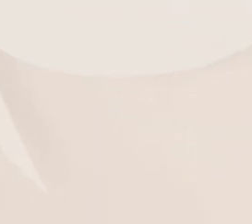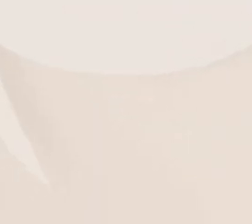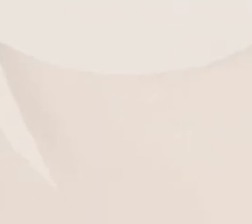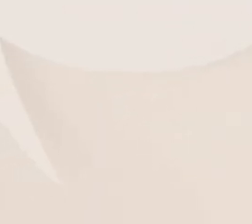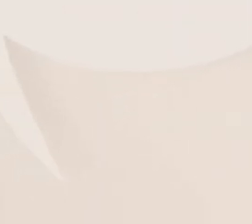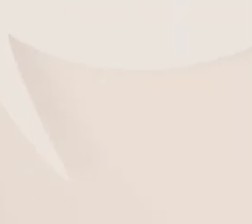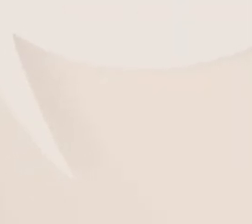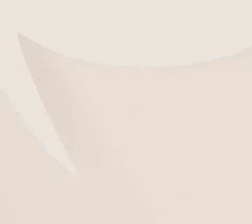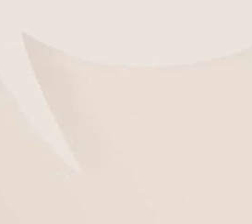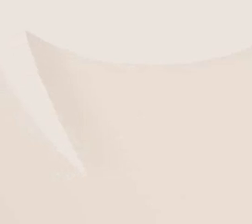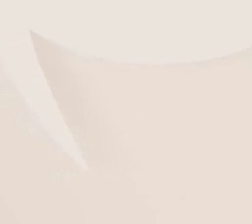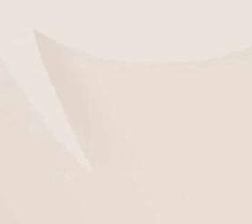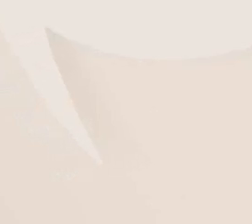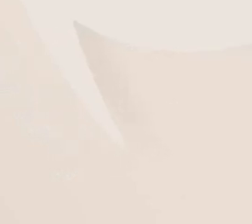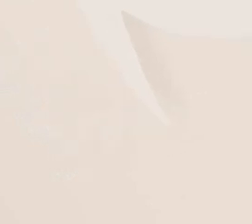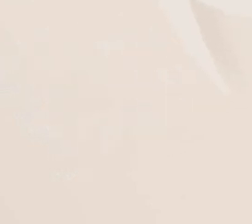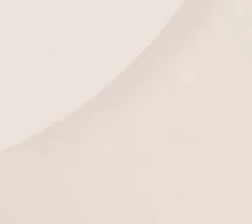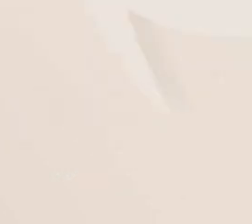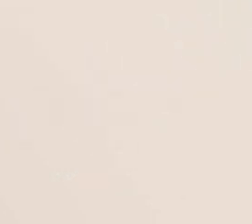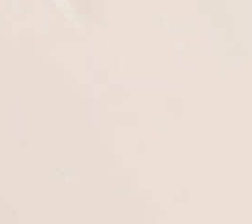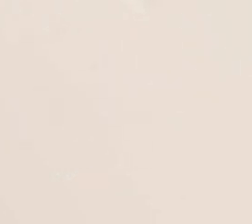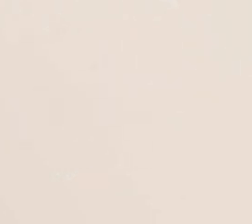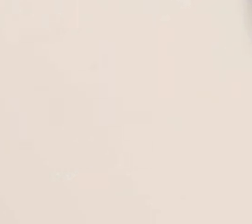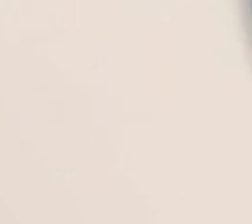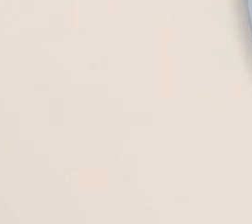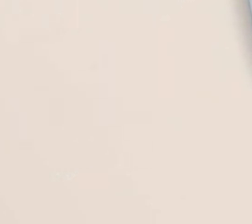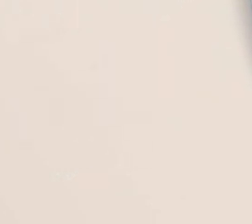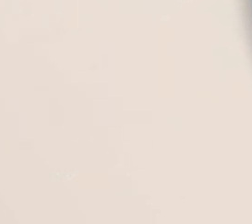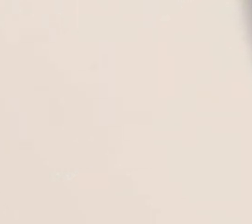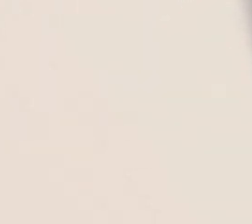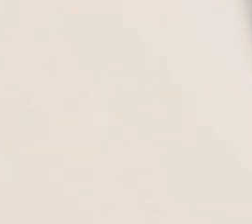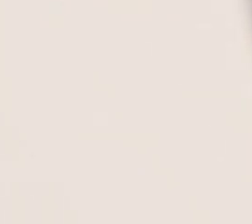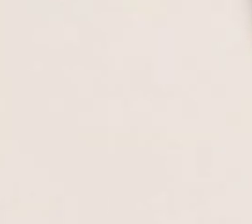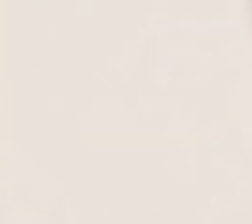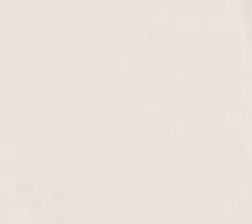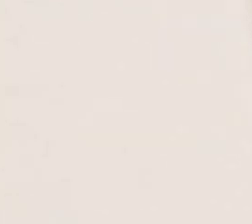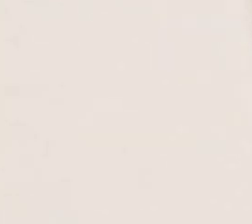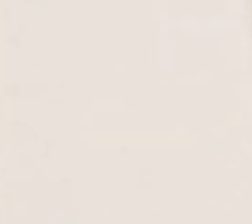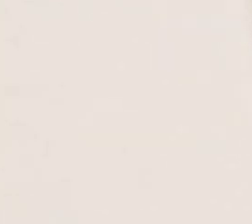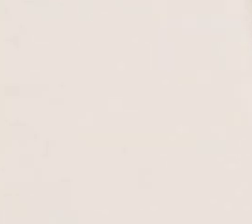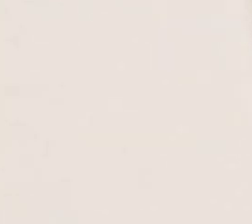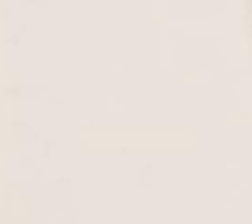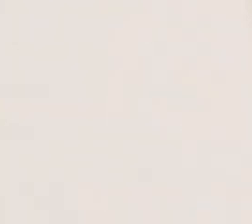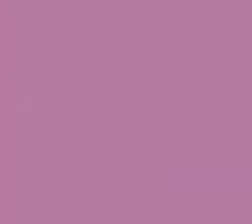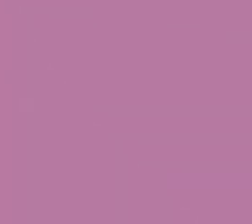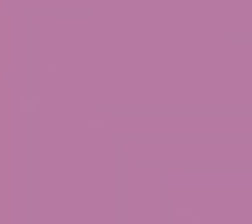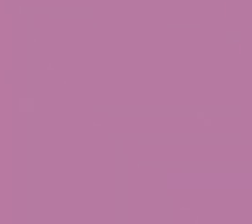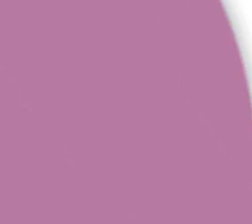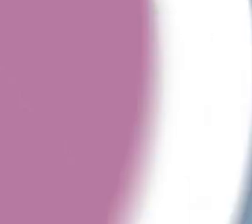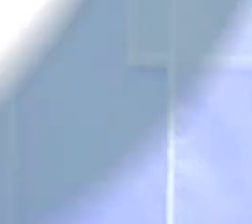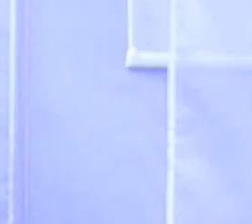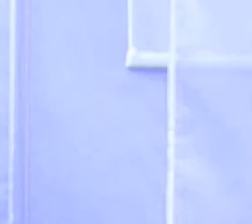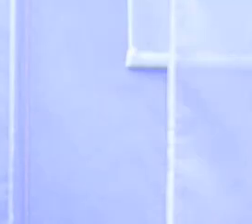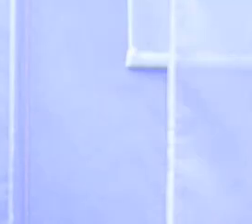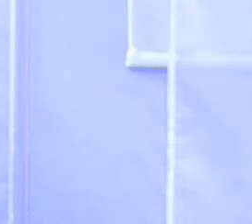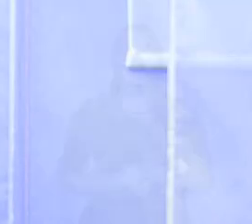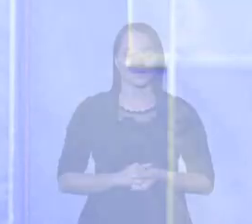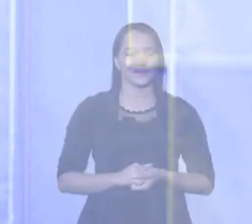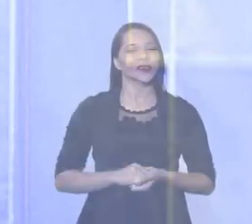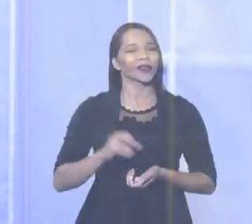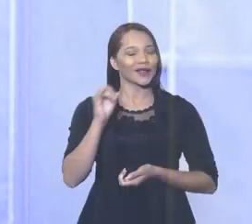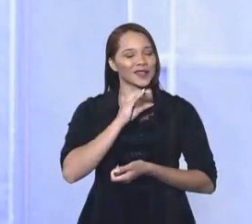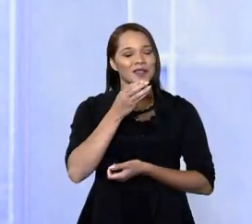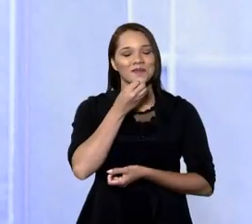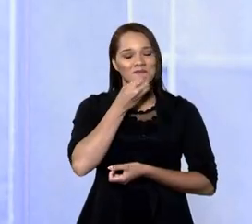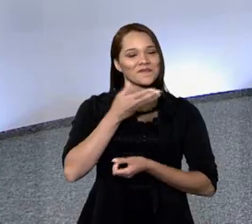aí e aí e aí e aí o olá